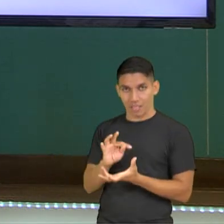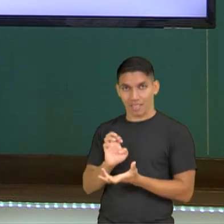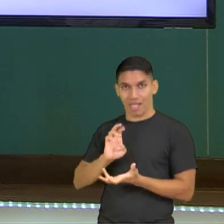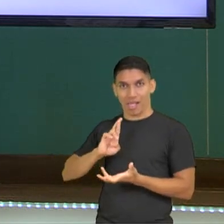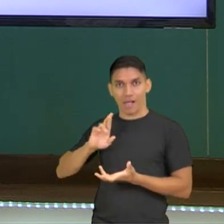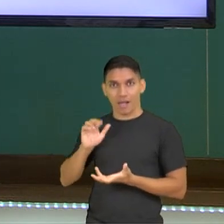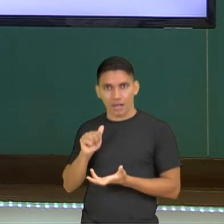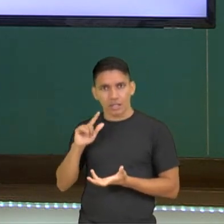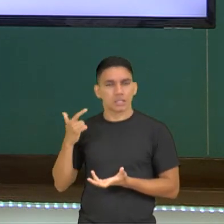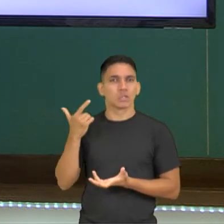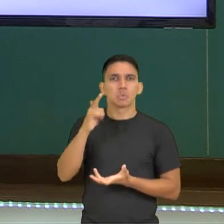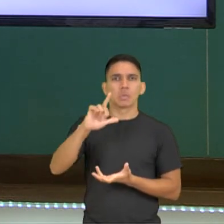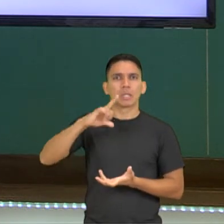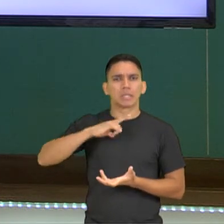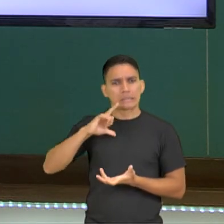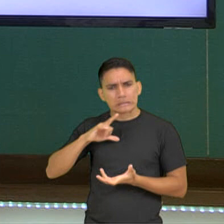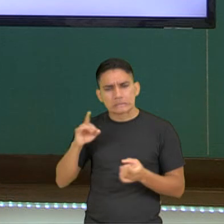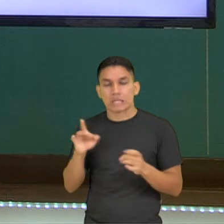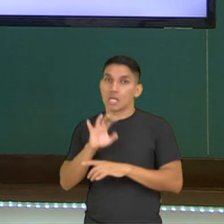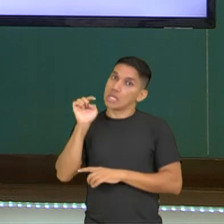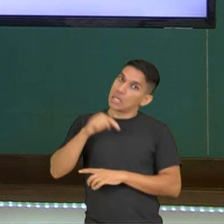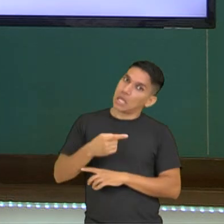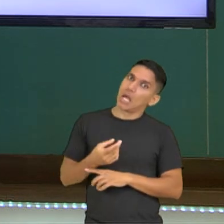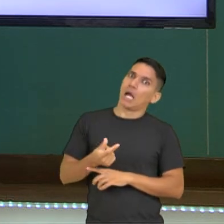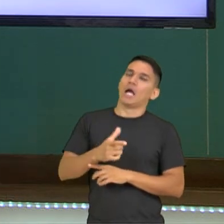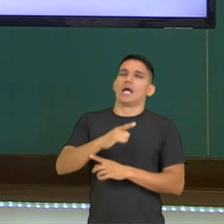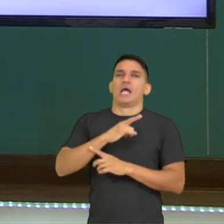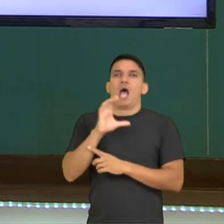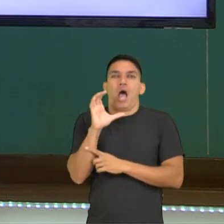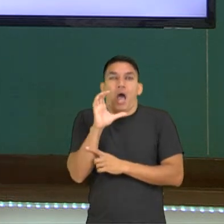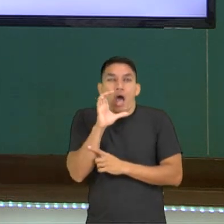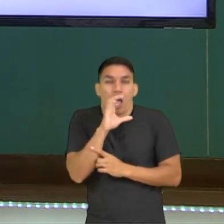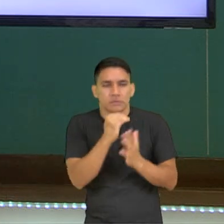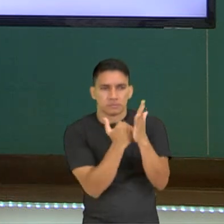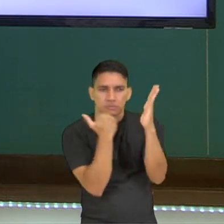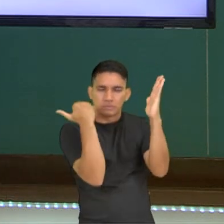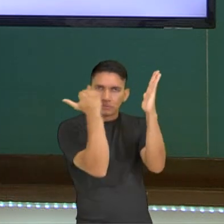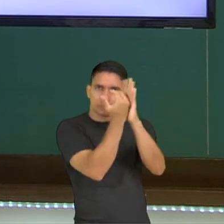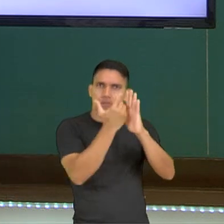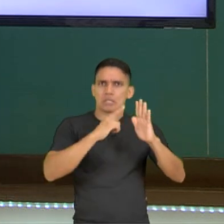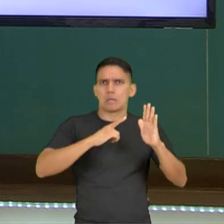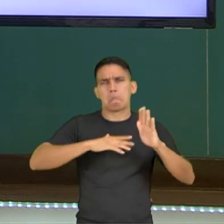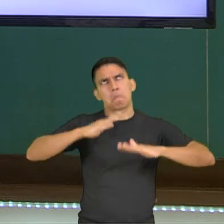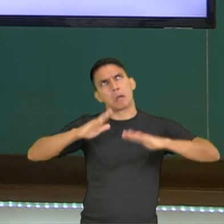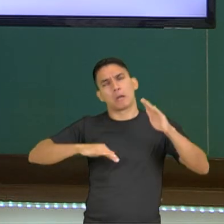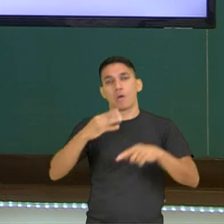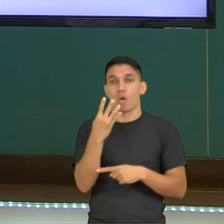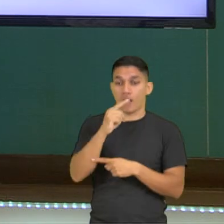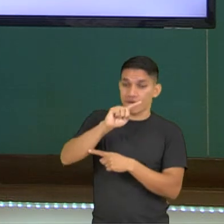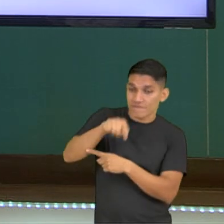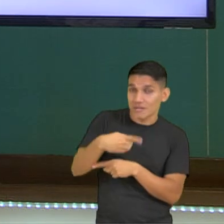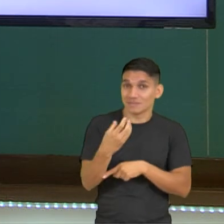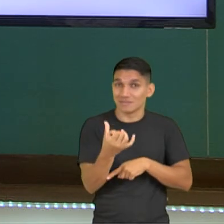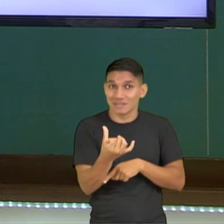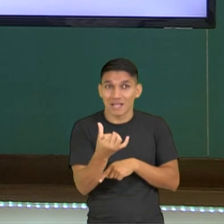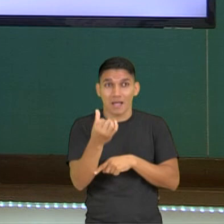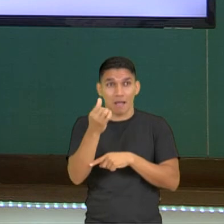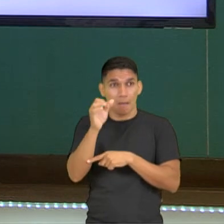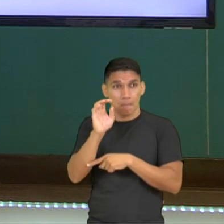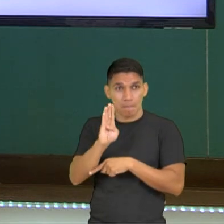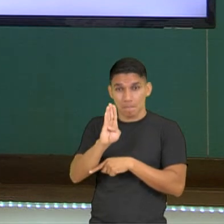dessa explosão, ele era muito quente e tem aproximadamente 4,6 bilhões